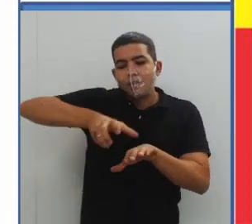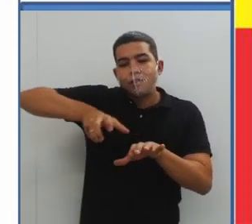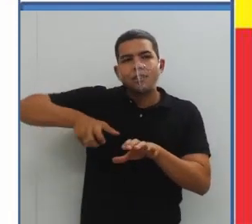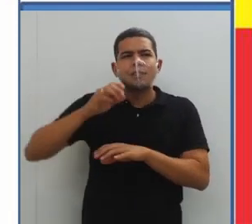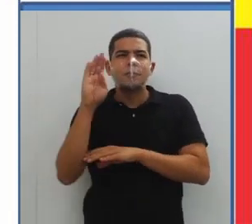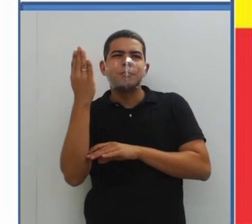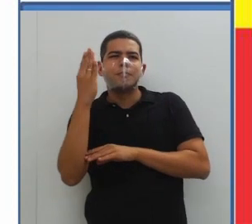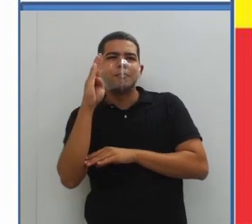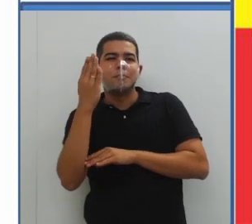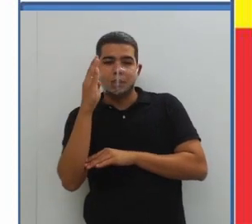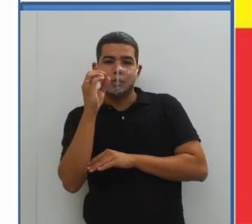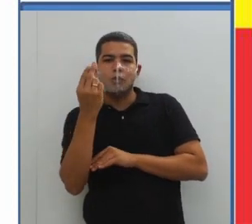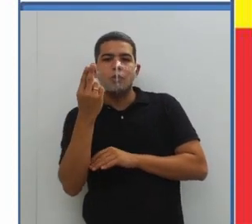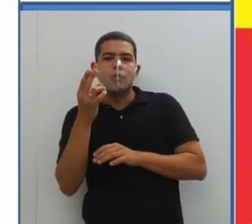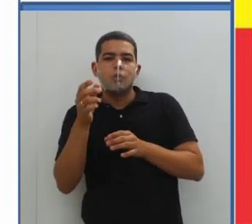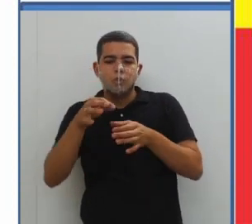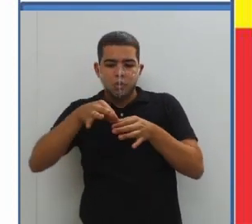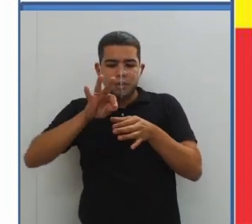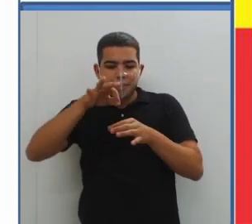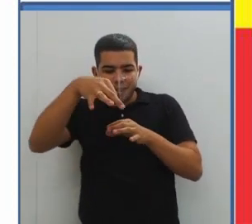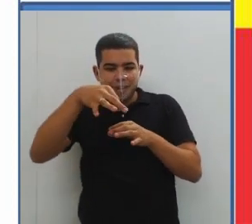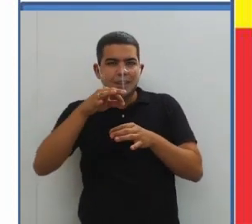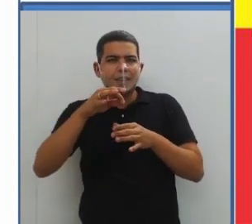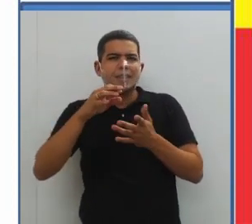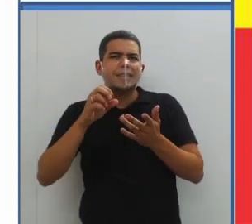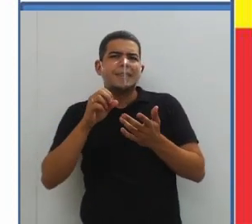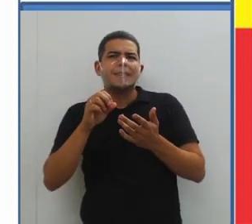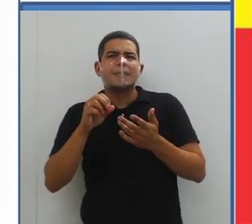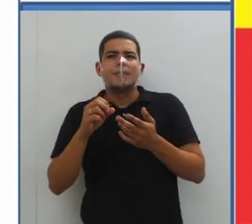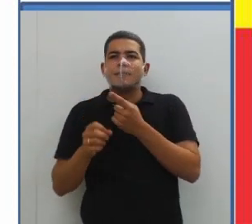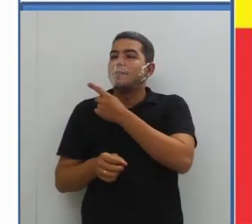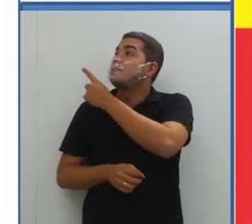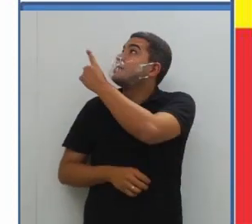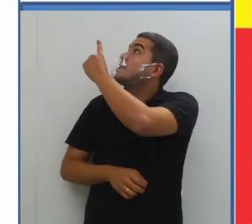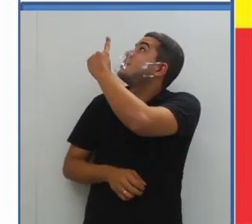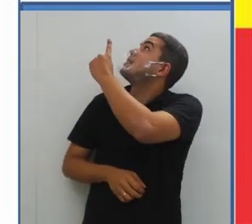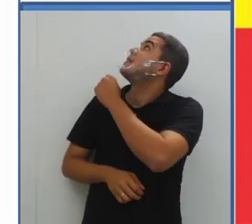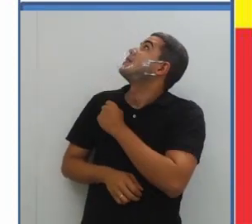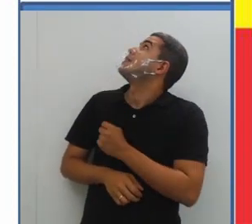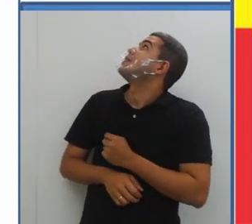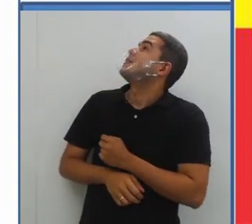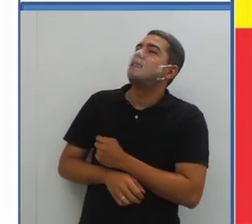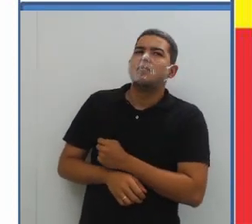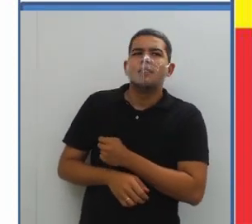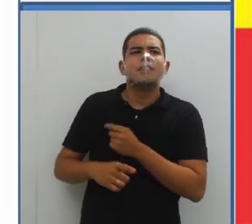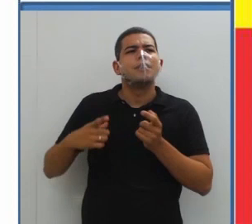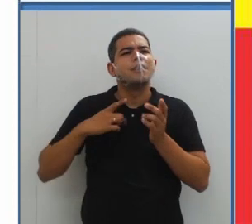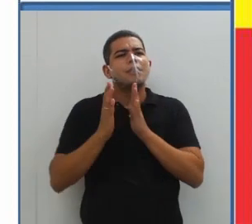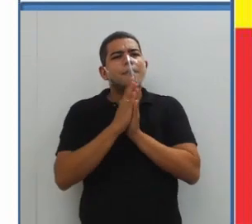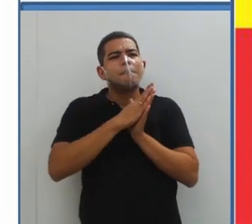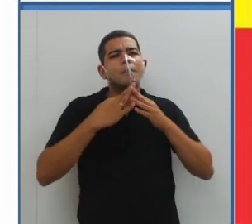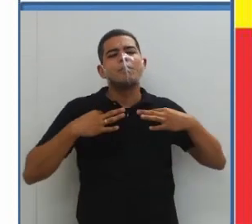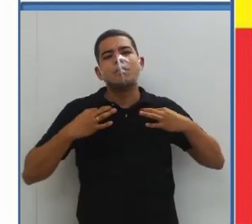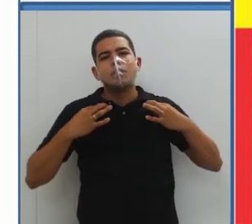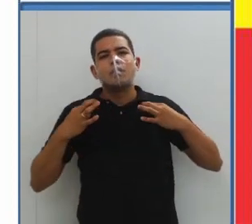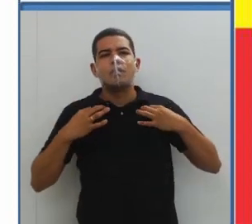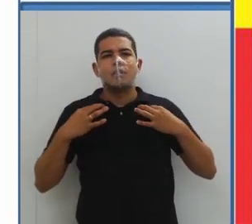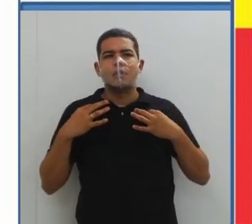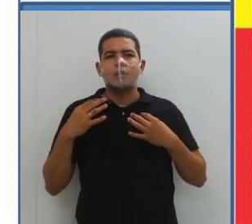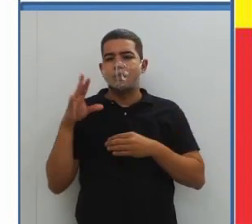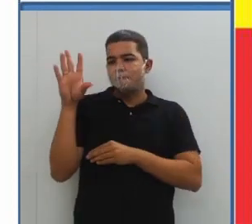de madeira ou de lata, como também apresenta aí na imagem para vocês, os carrinhos de madeira, né? As bonecas de